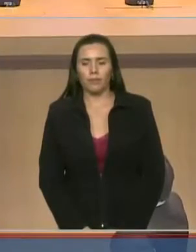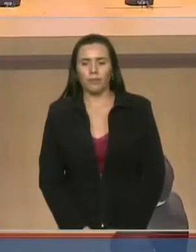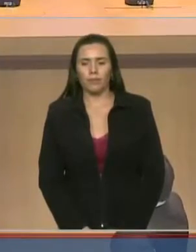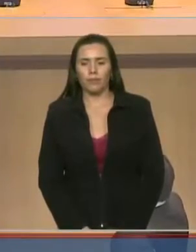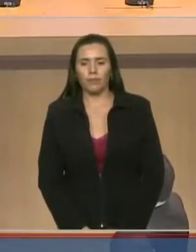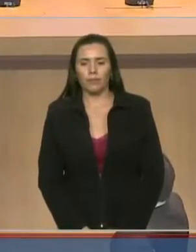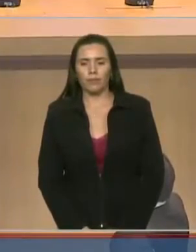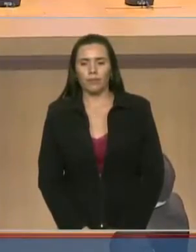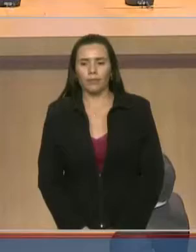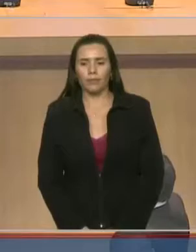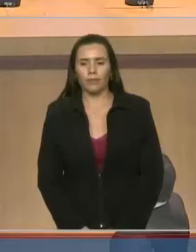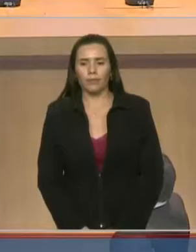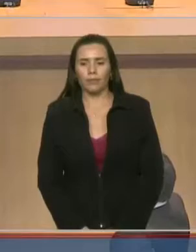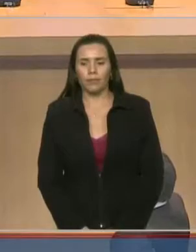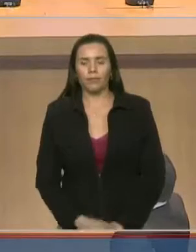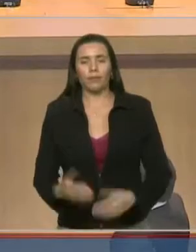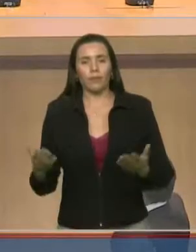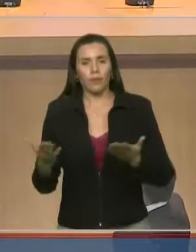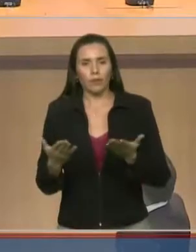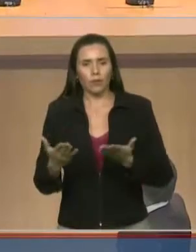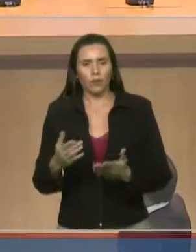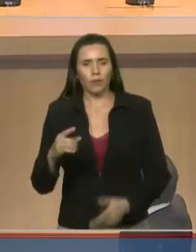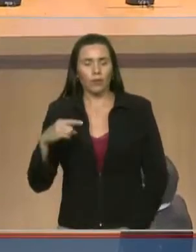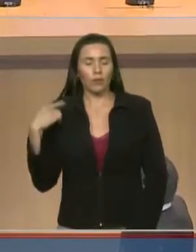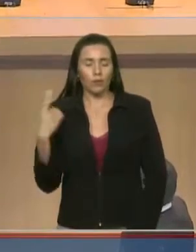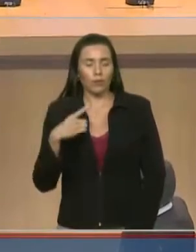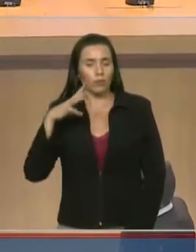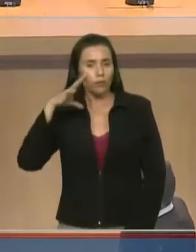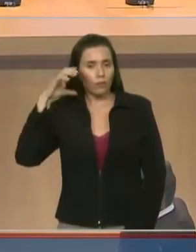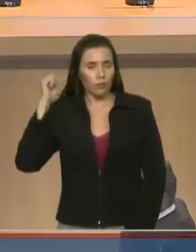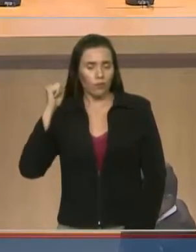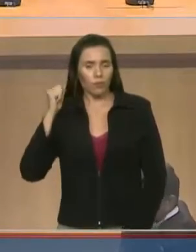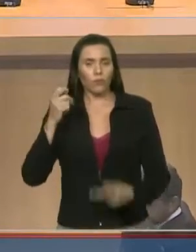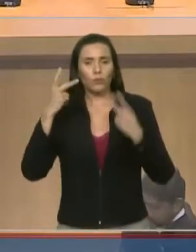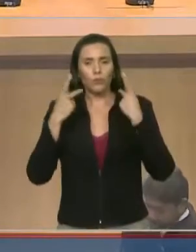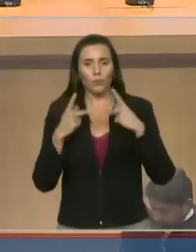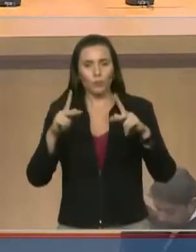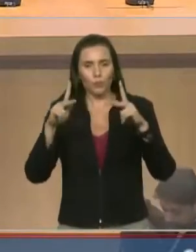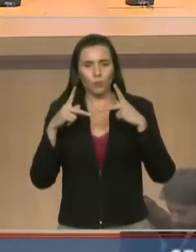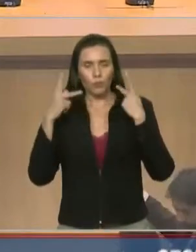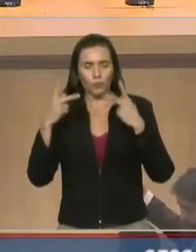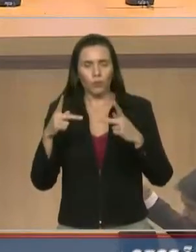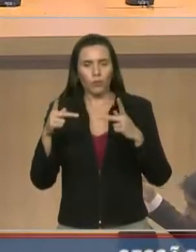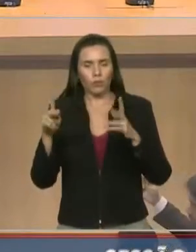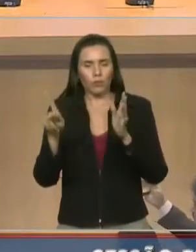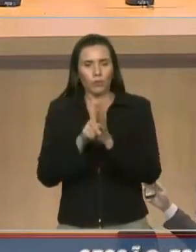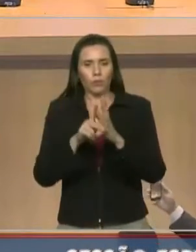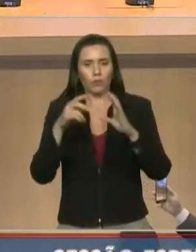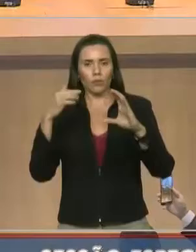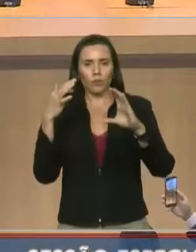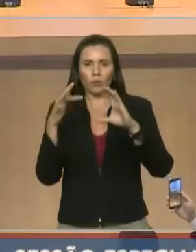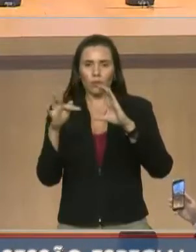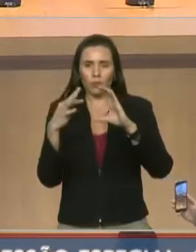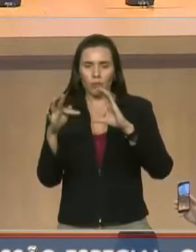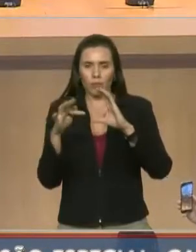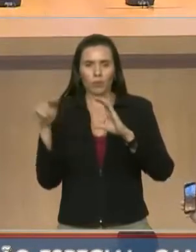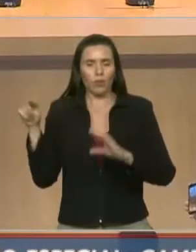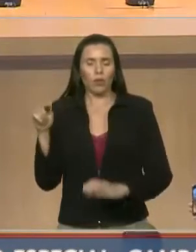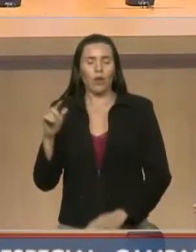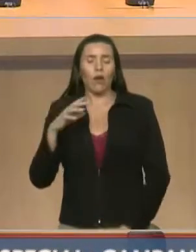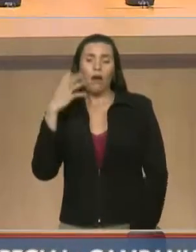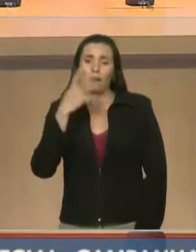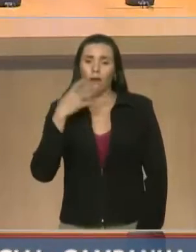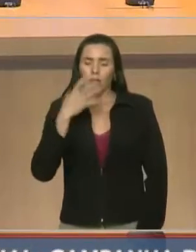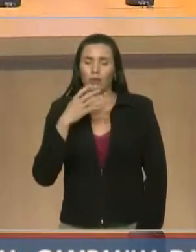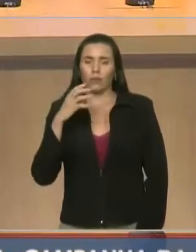Ouviremos o hino da campanha da Fraternidade 2019, interpretado por Emerson Gomes